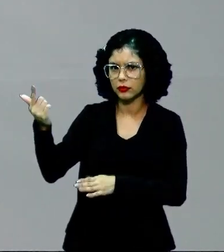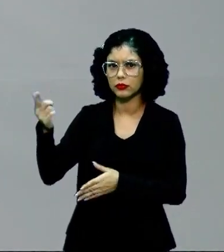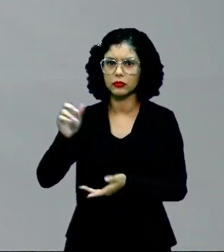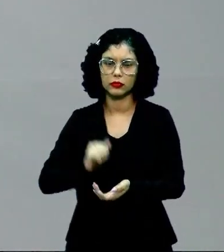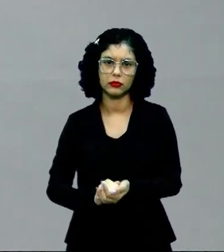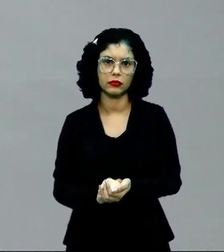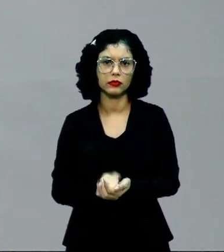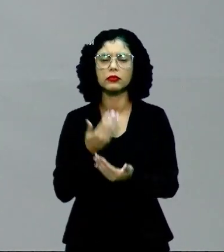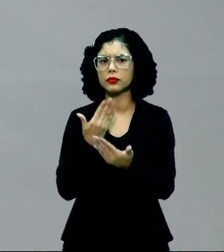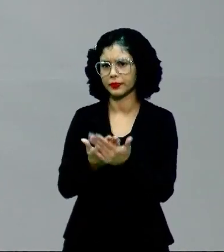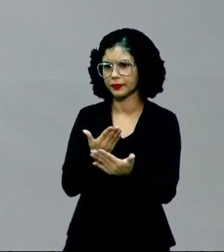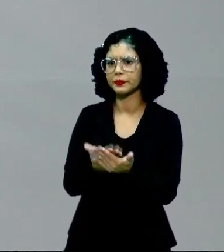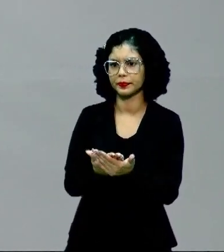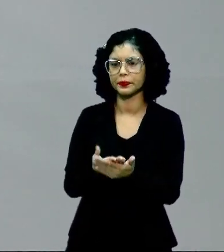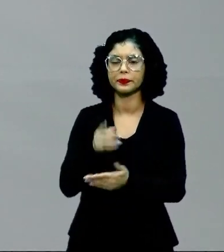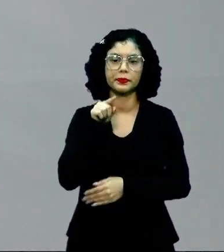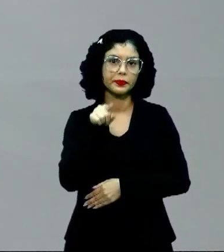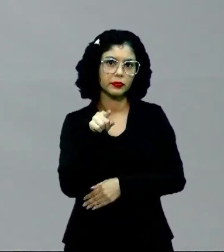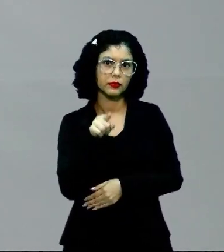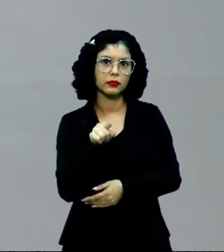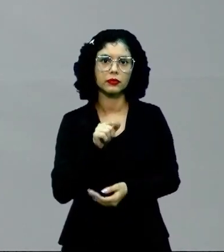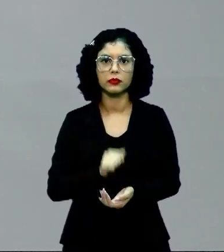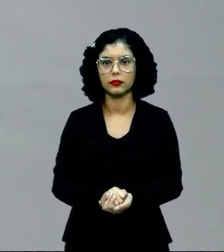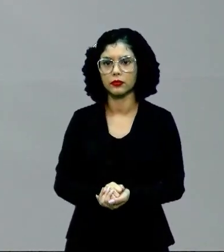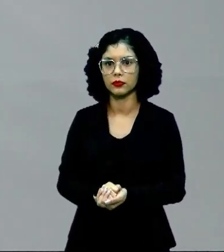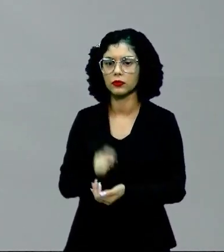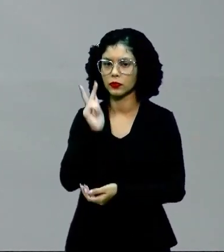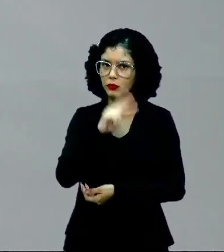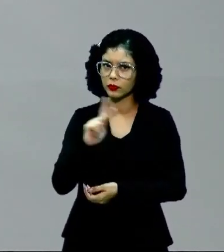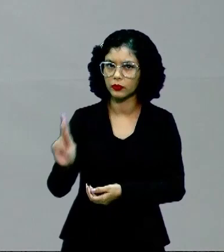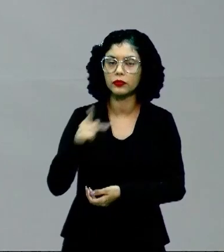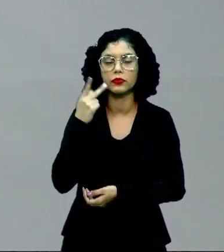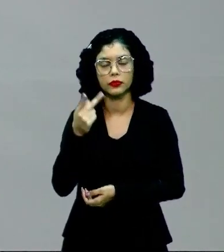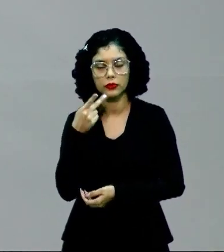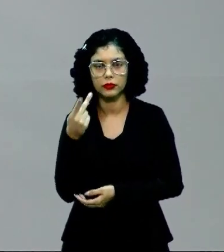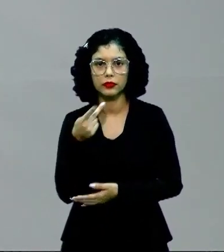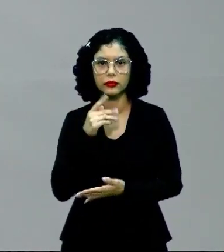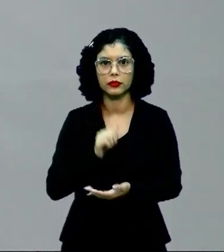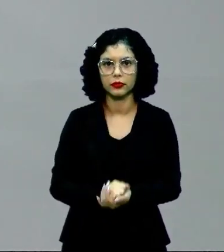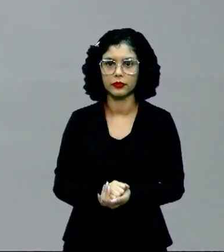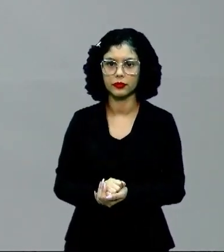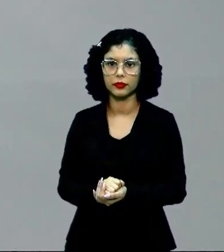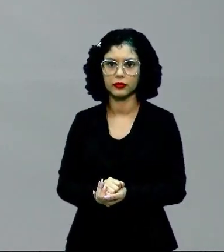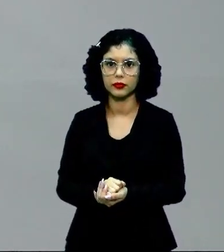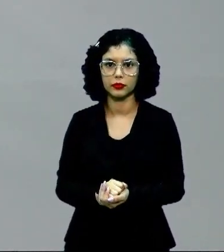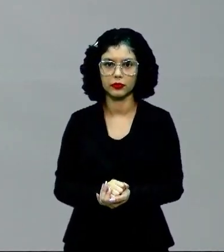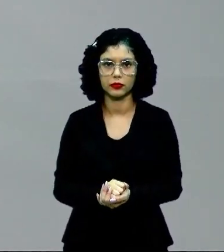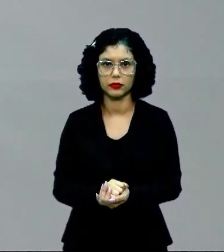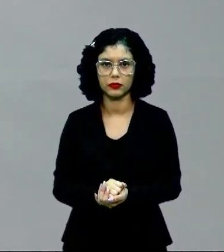aquela aula que você ouviu lá o seu professor dizer, né?